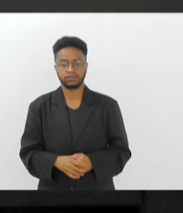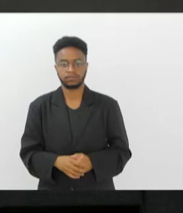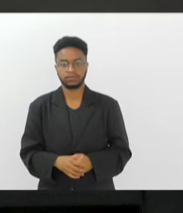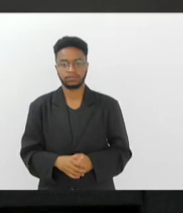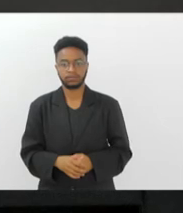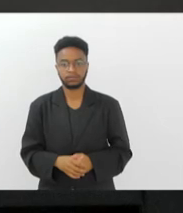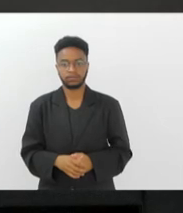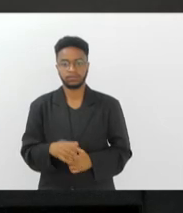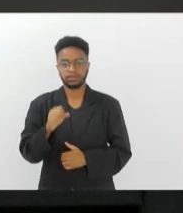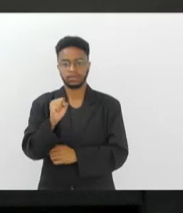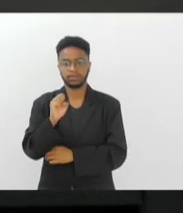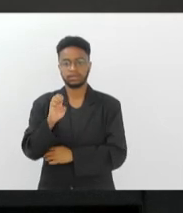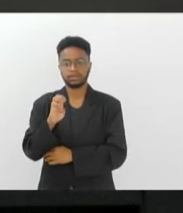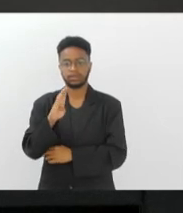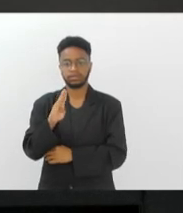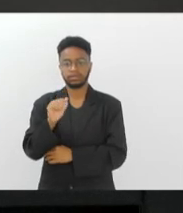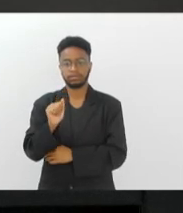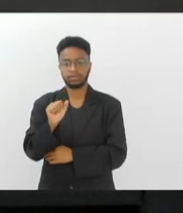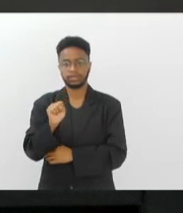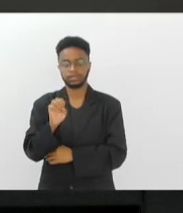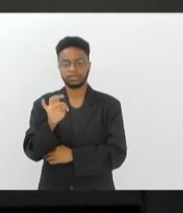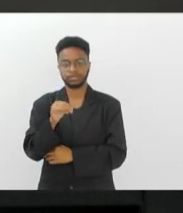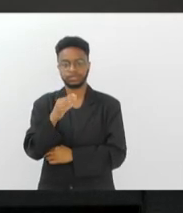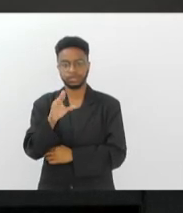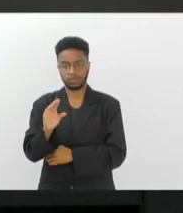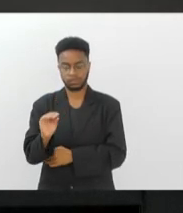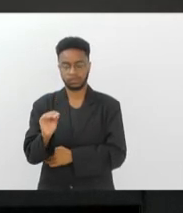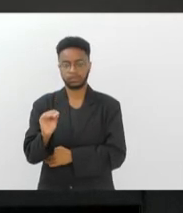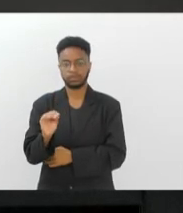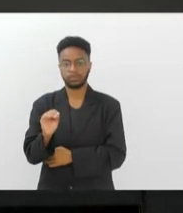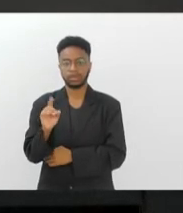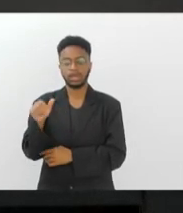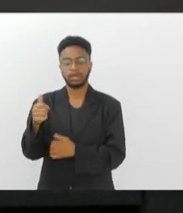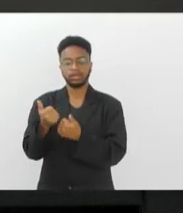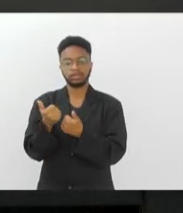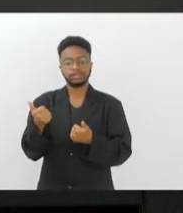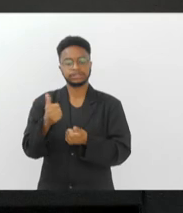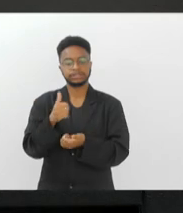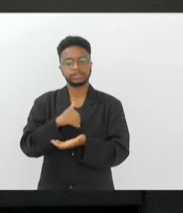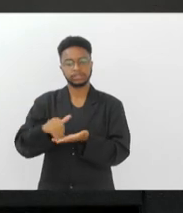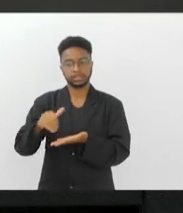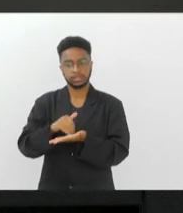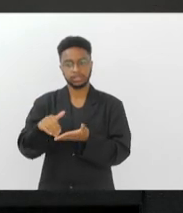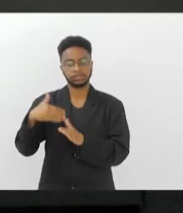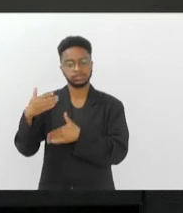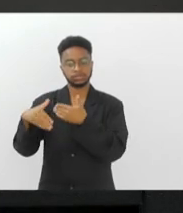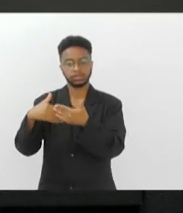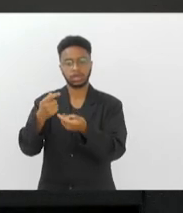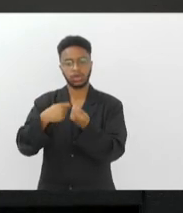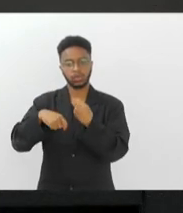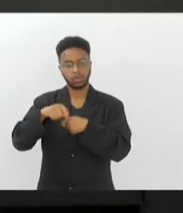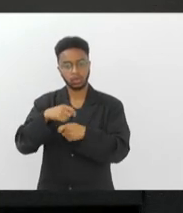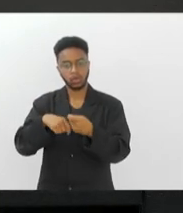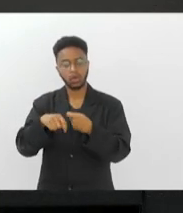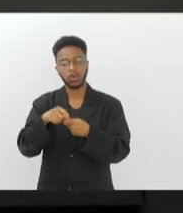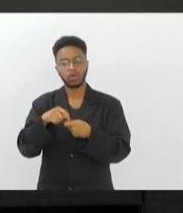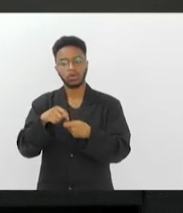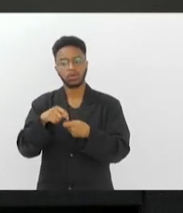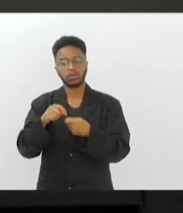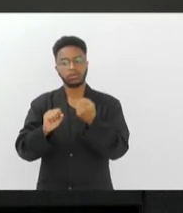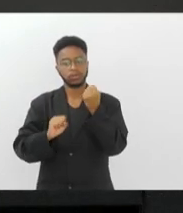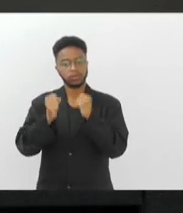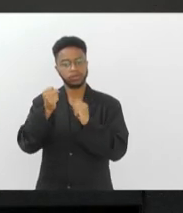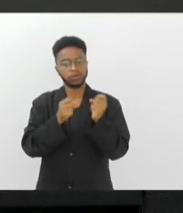o senhor Sebastião Médici, que é subsecretário executivo de Desenvolvimento Econômico,